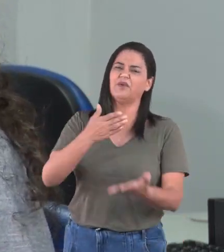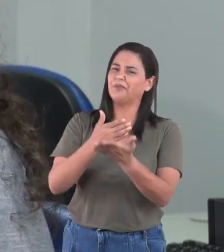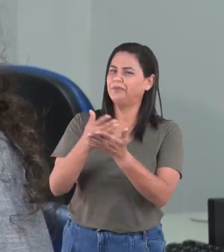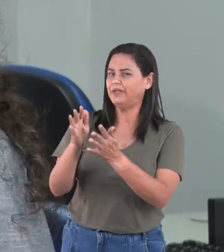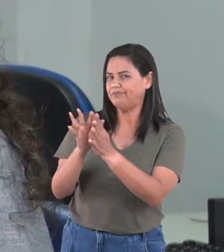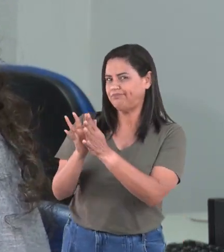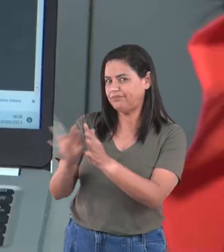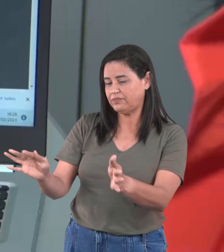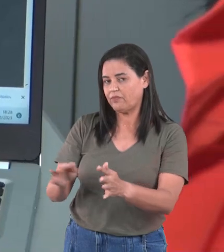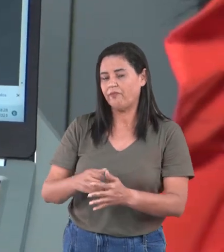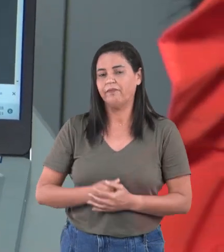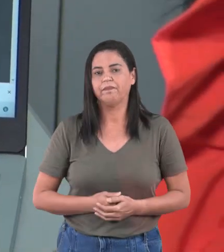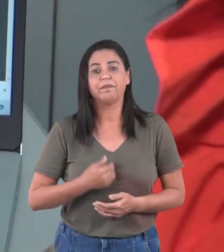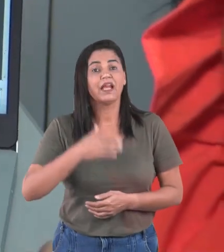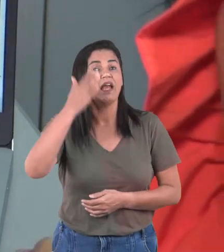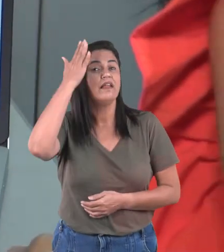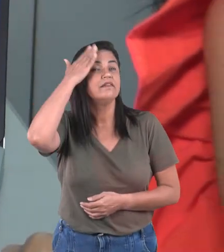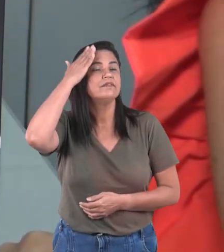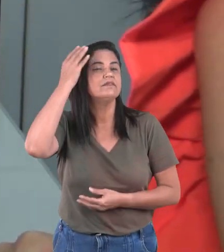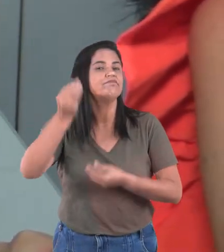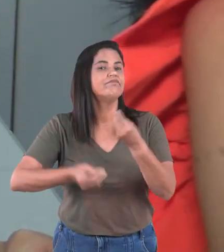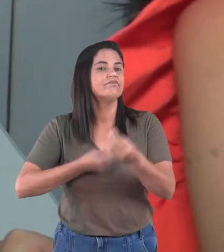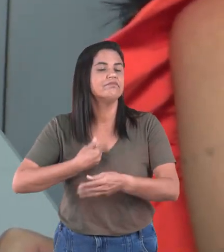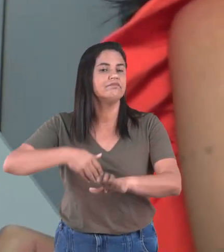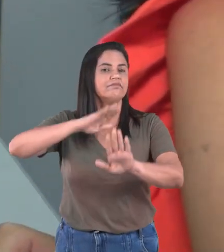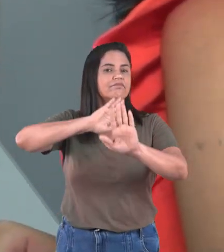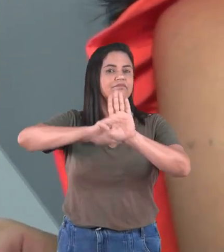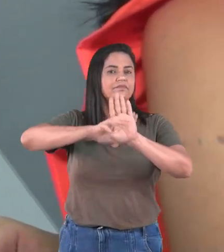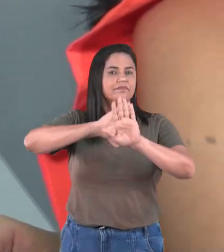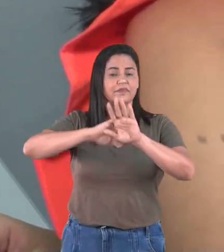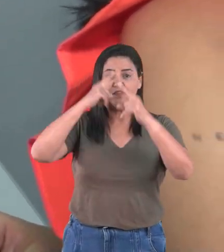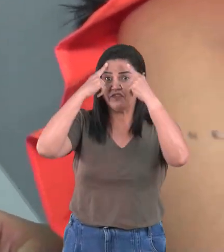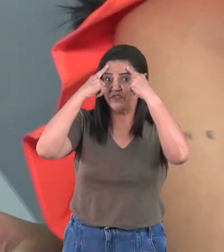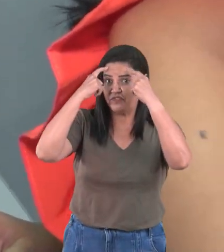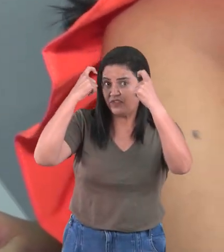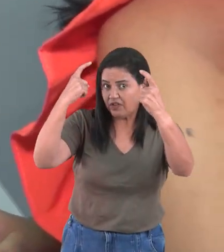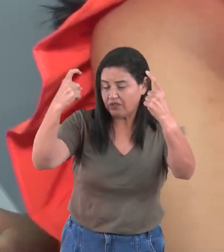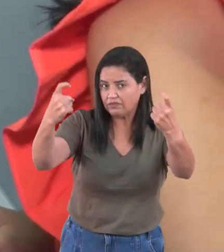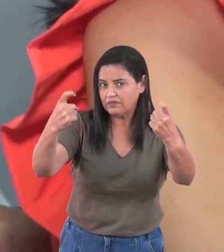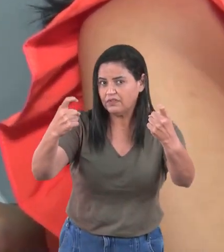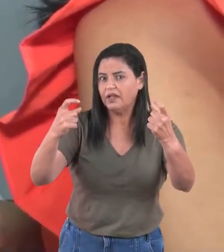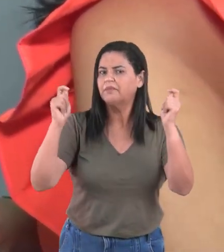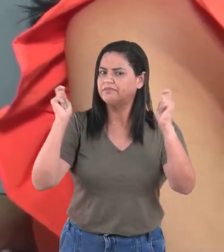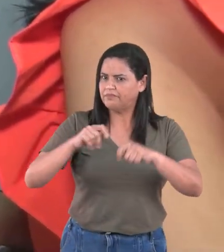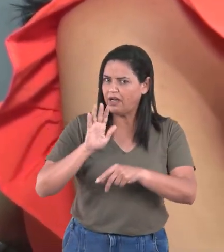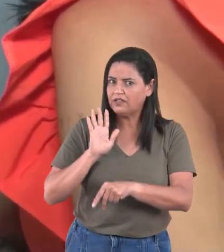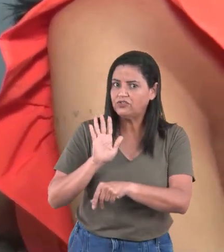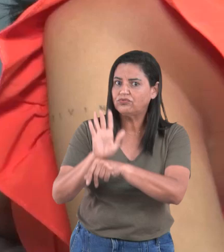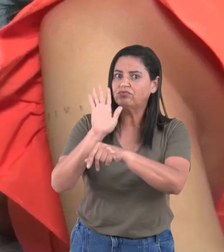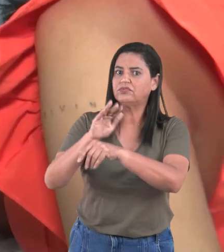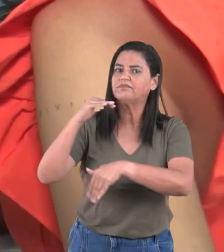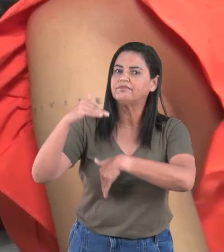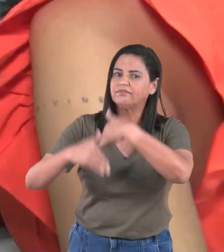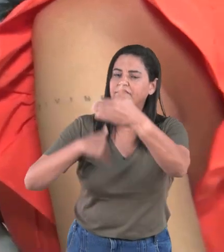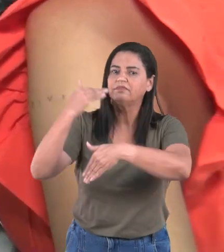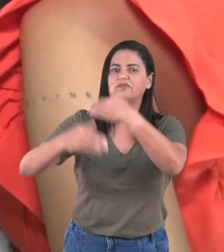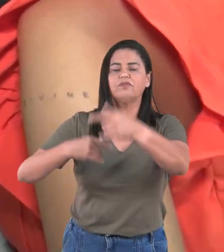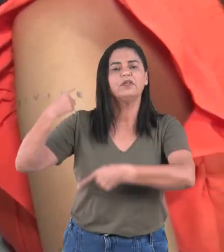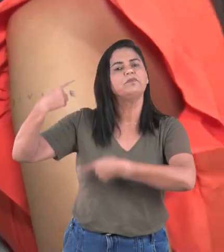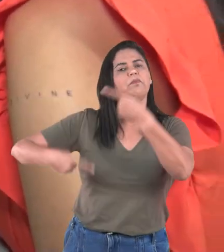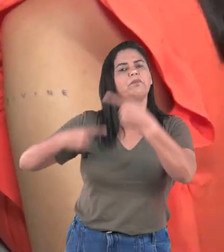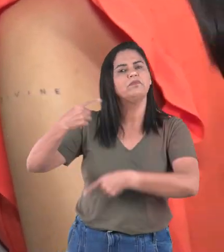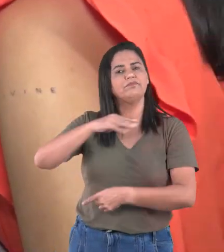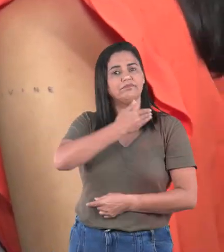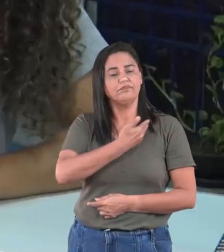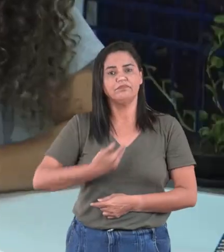começa dessa forma. Entender o que está por trás dessa violência para possibilitar o desenvolvimento de